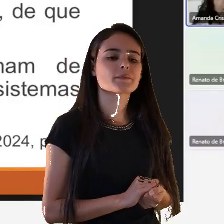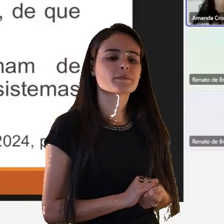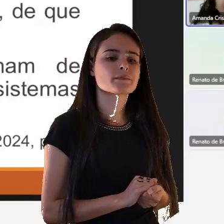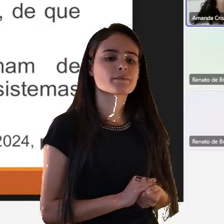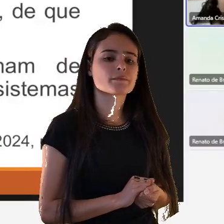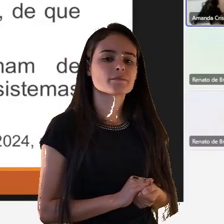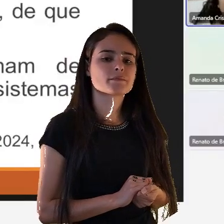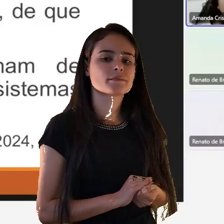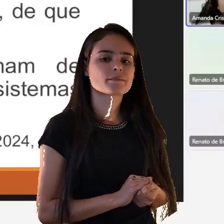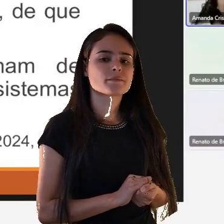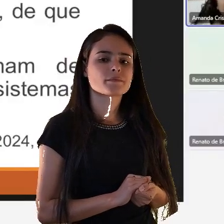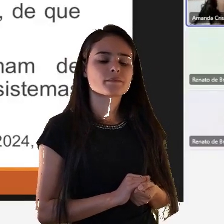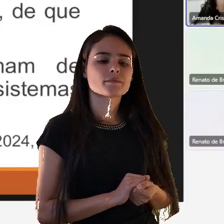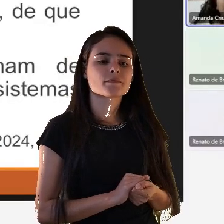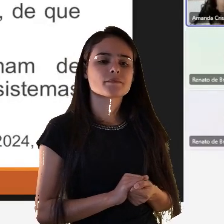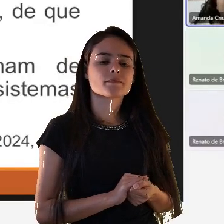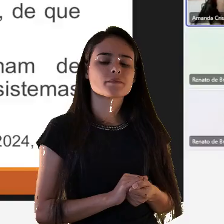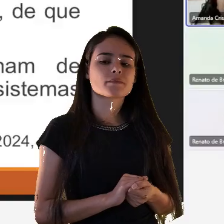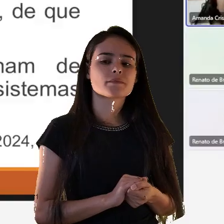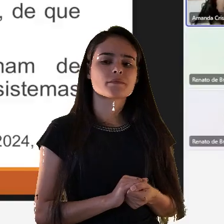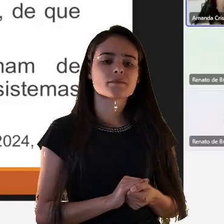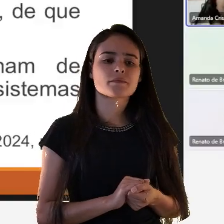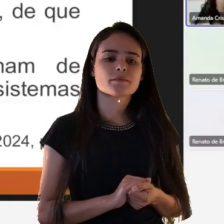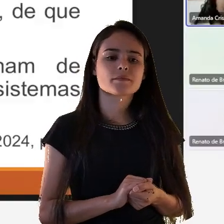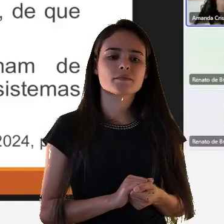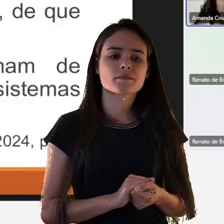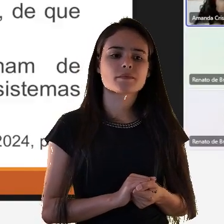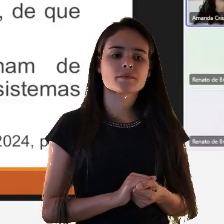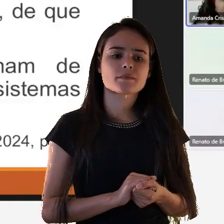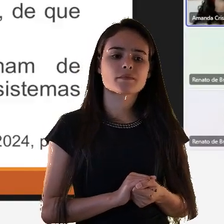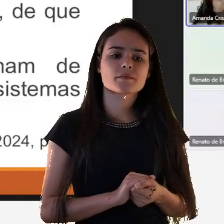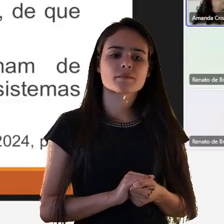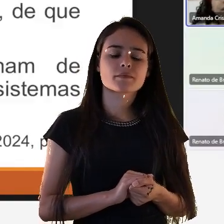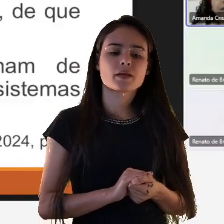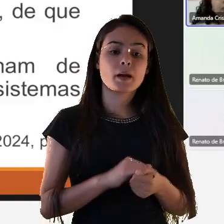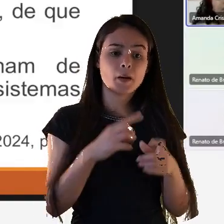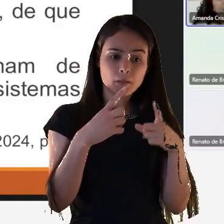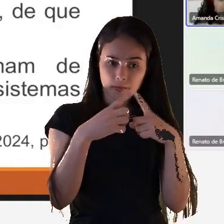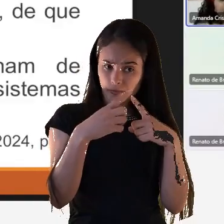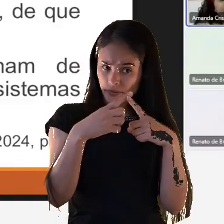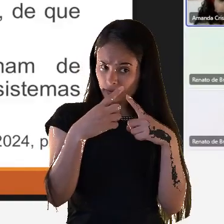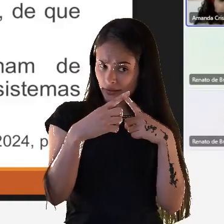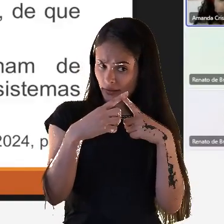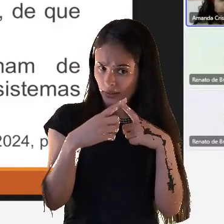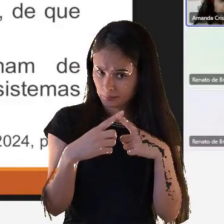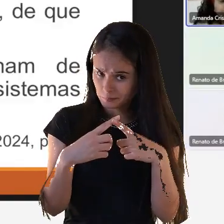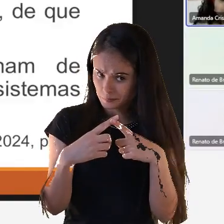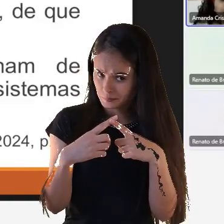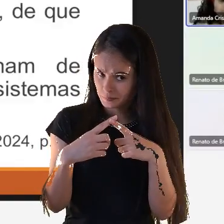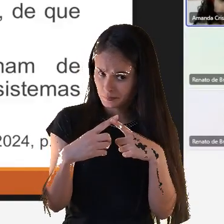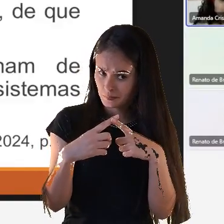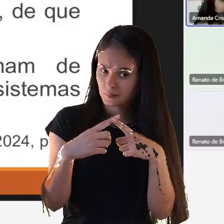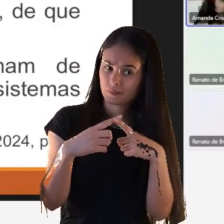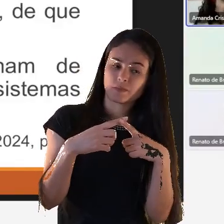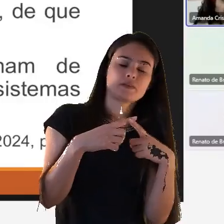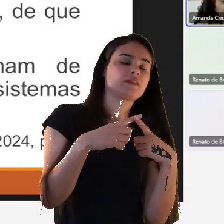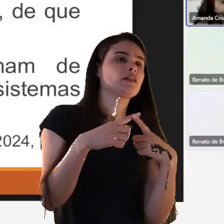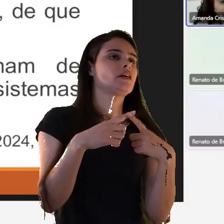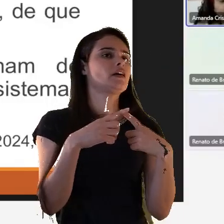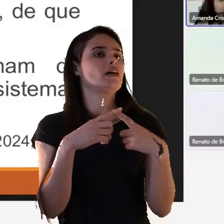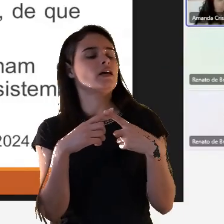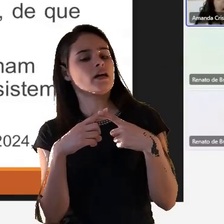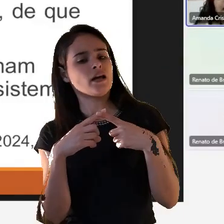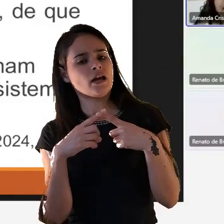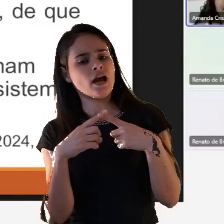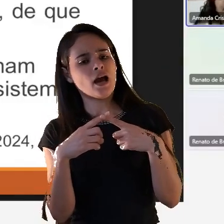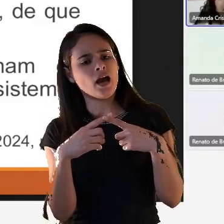nessa aula é sobre essa visão que o racismo fez, né? Essa